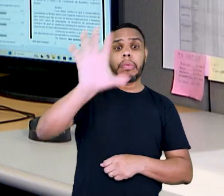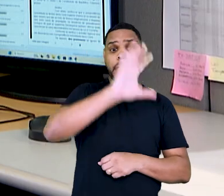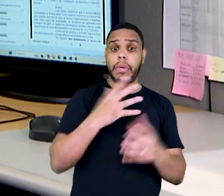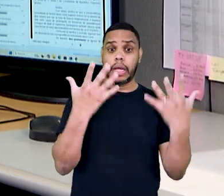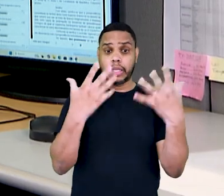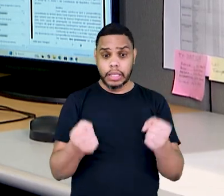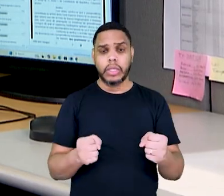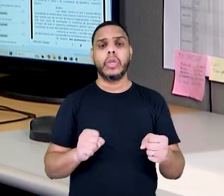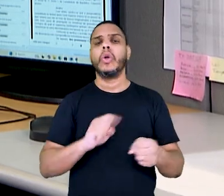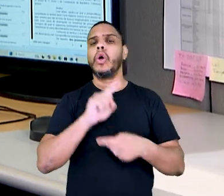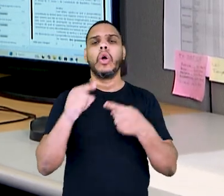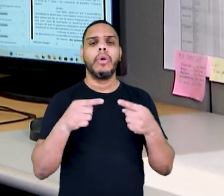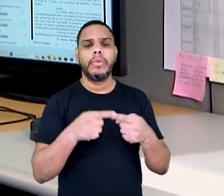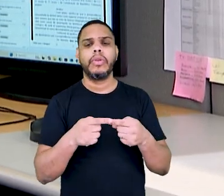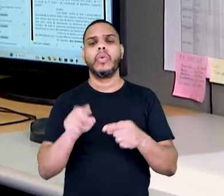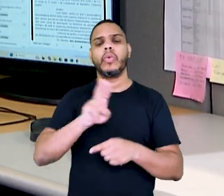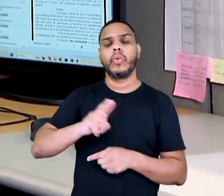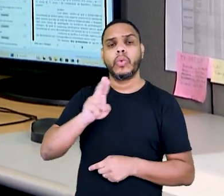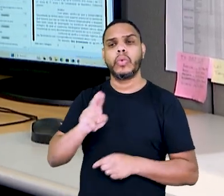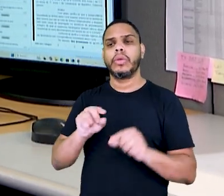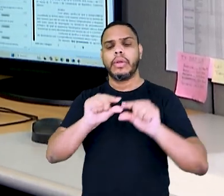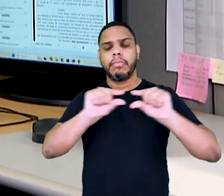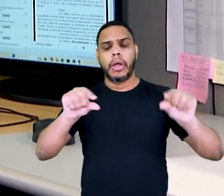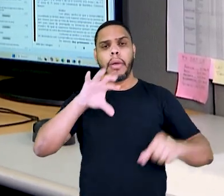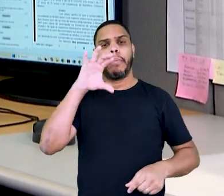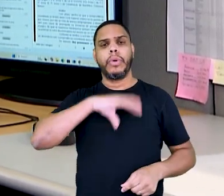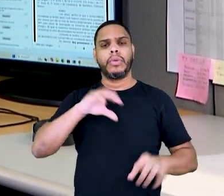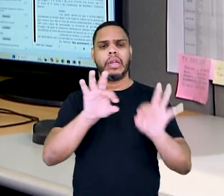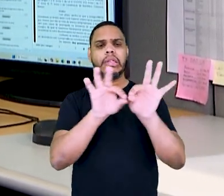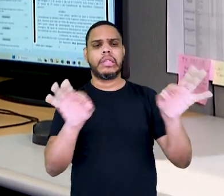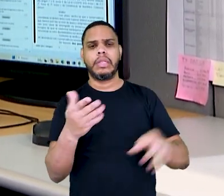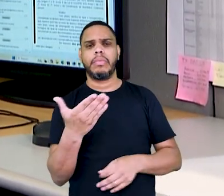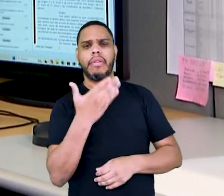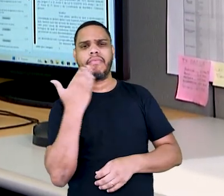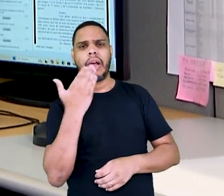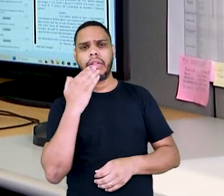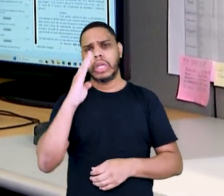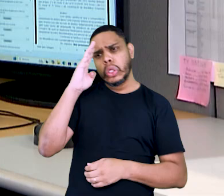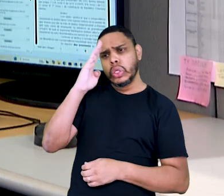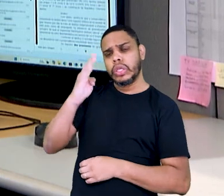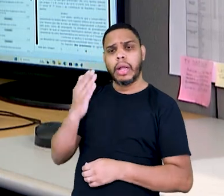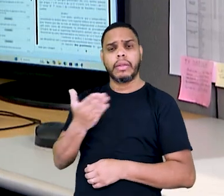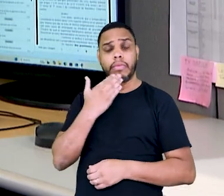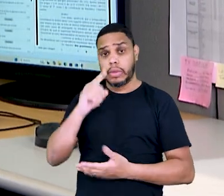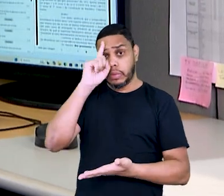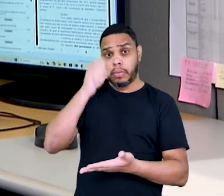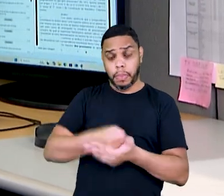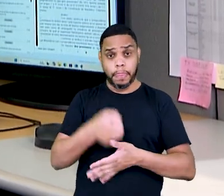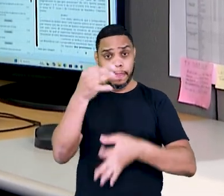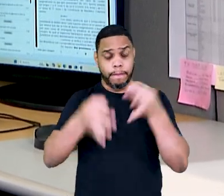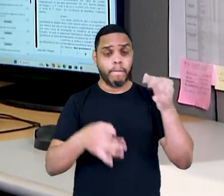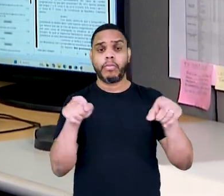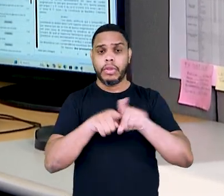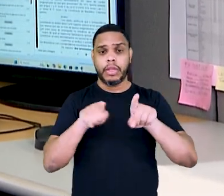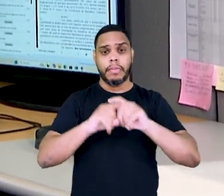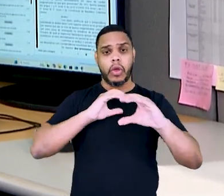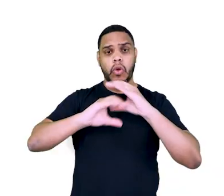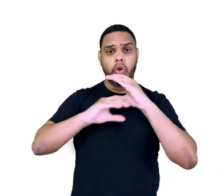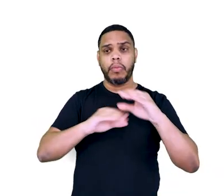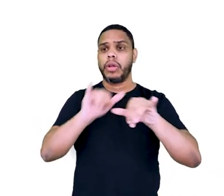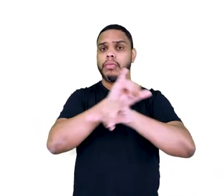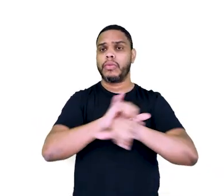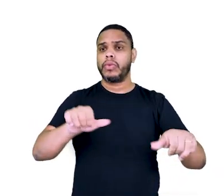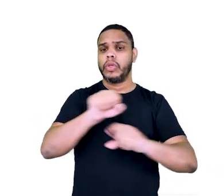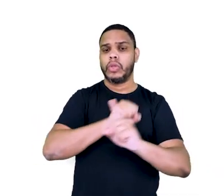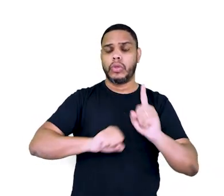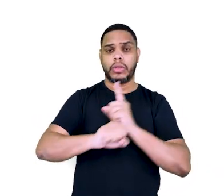medidas voltadas ao uso de linguagem simples, direta e compreensível em decisões judiciais e na comunicação geral com a sociedade.